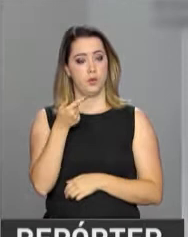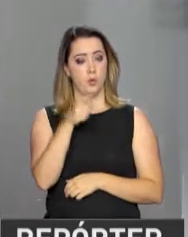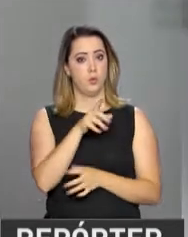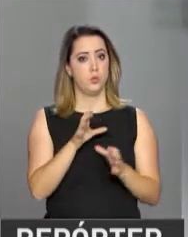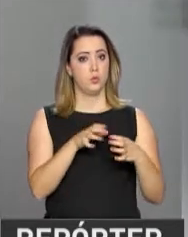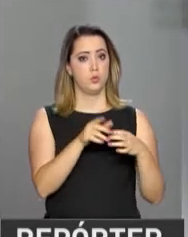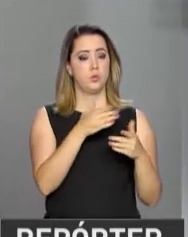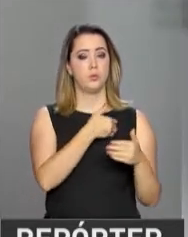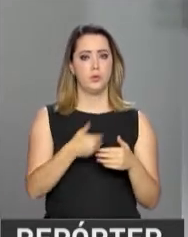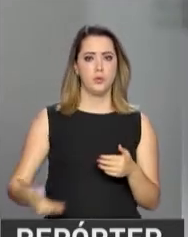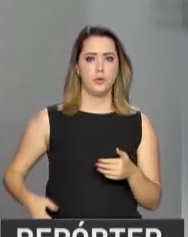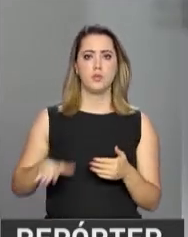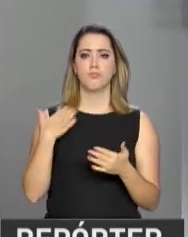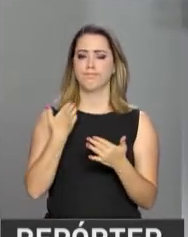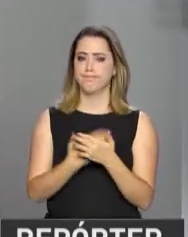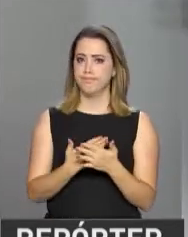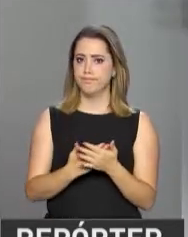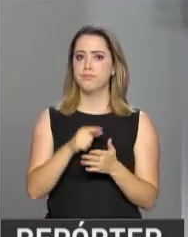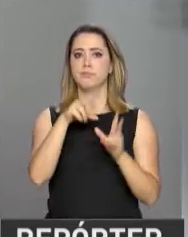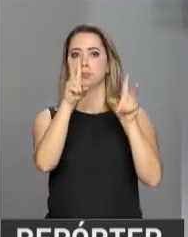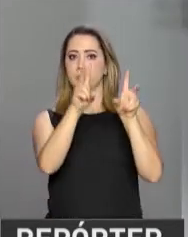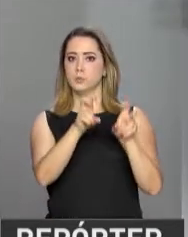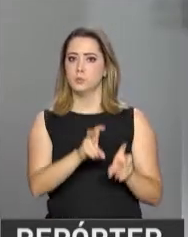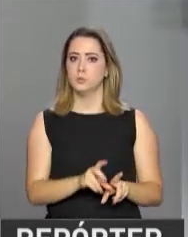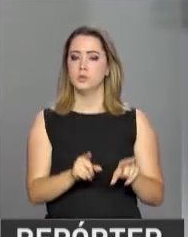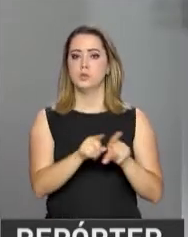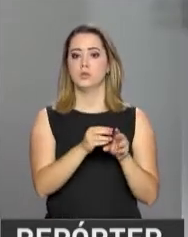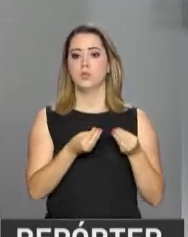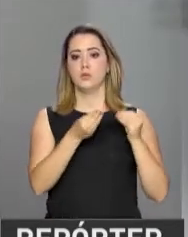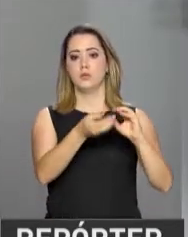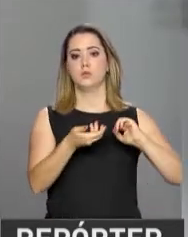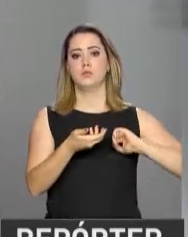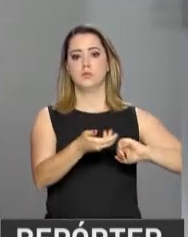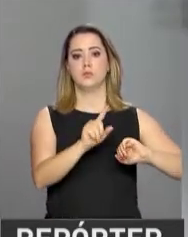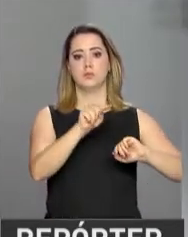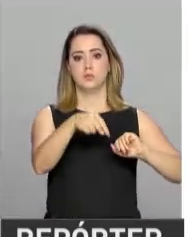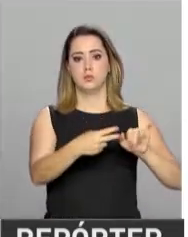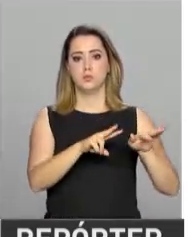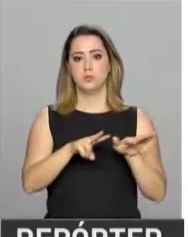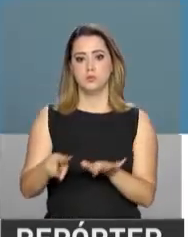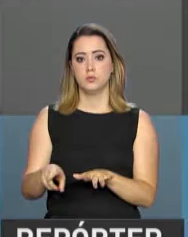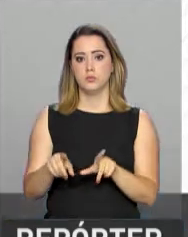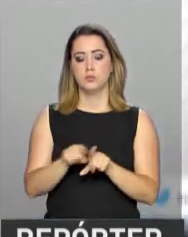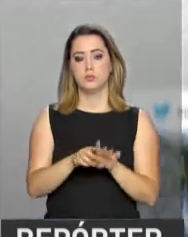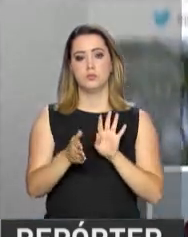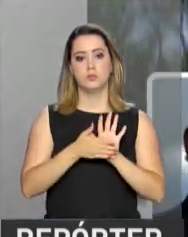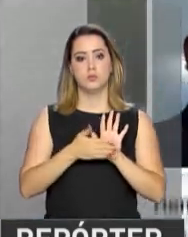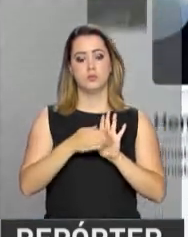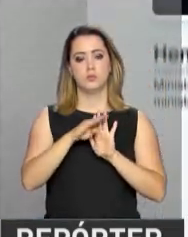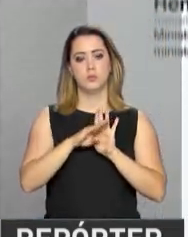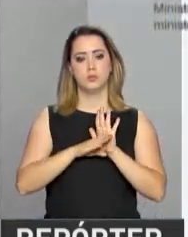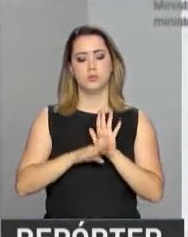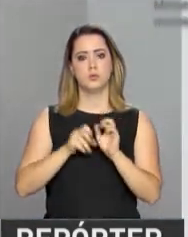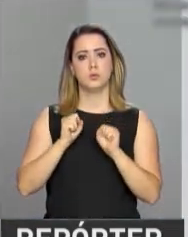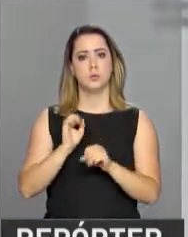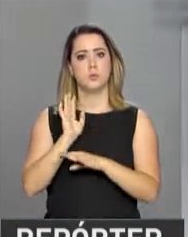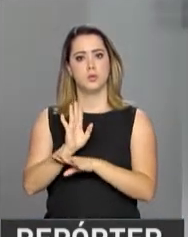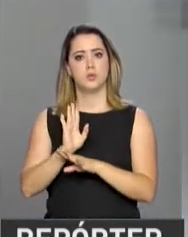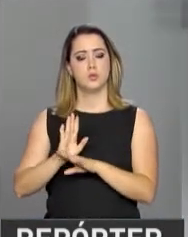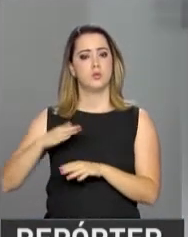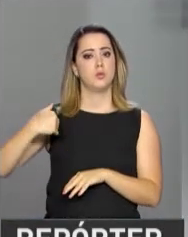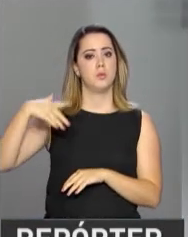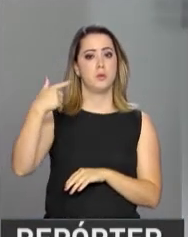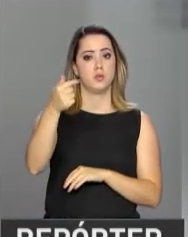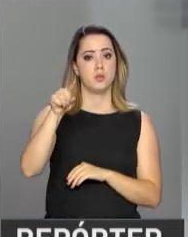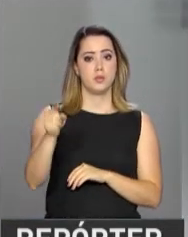do governo já estão analisando o texto que deve ser encaminhado ao congresso até a semana que vem o projeto pode ajudar mais de 7